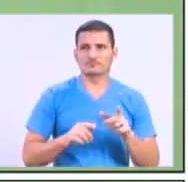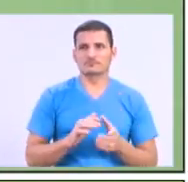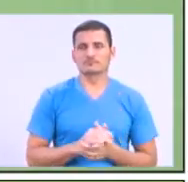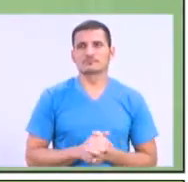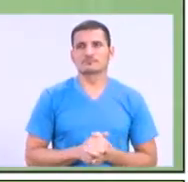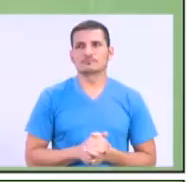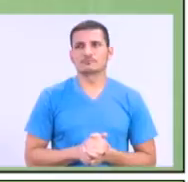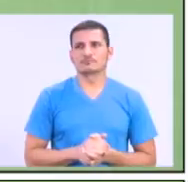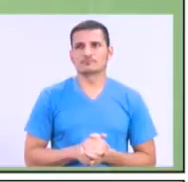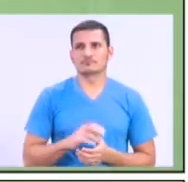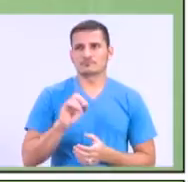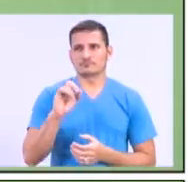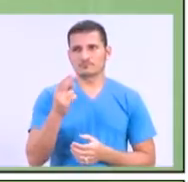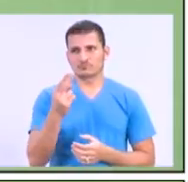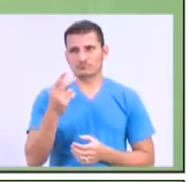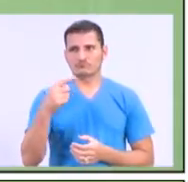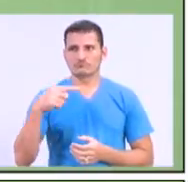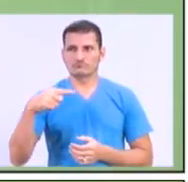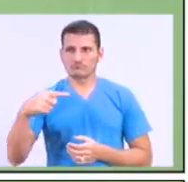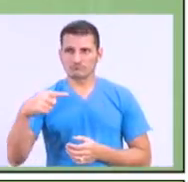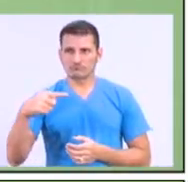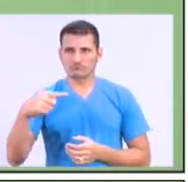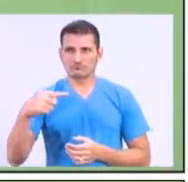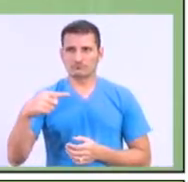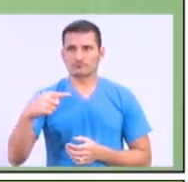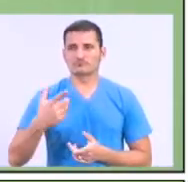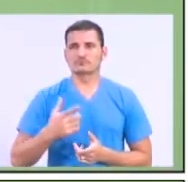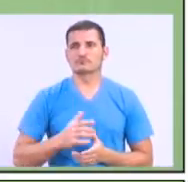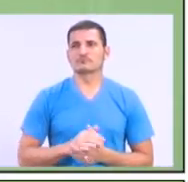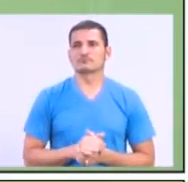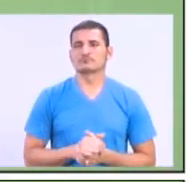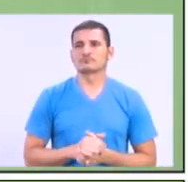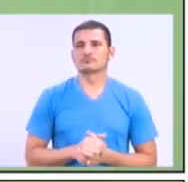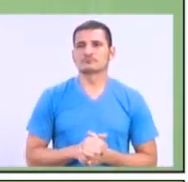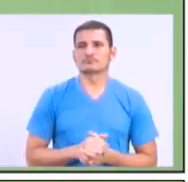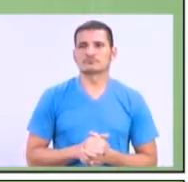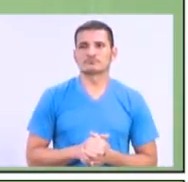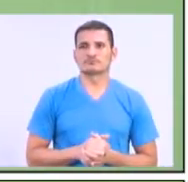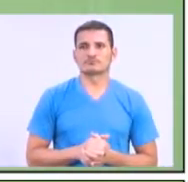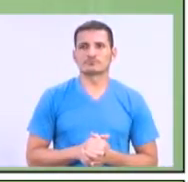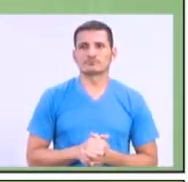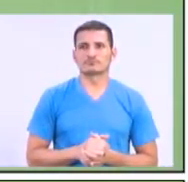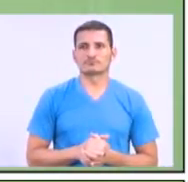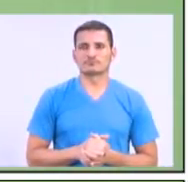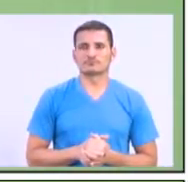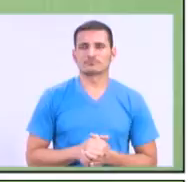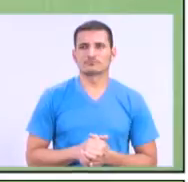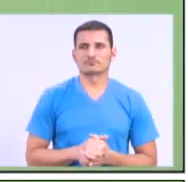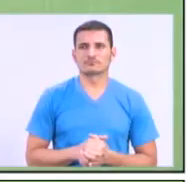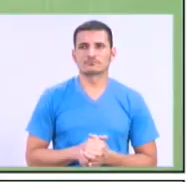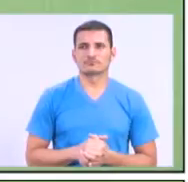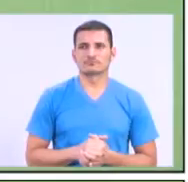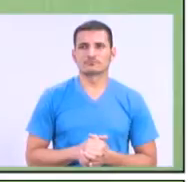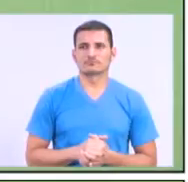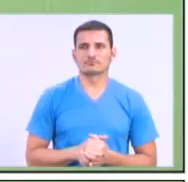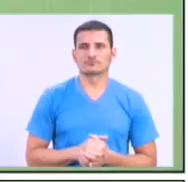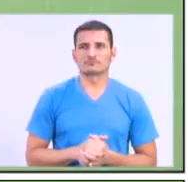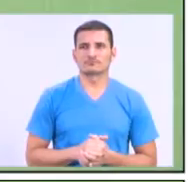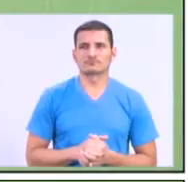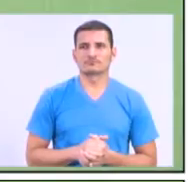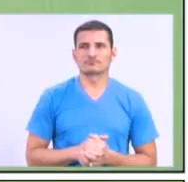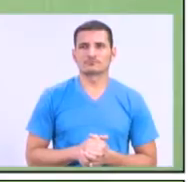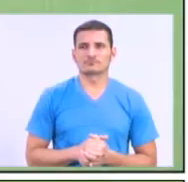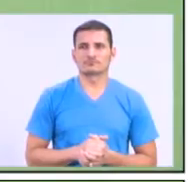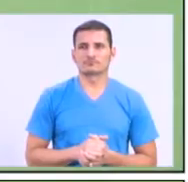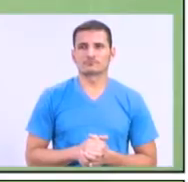ou underline, underscore, como preferirem chamar também, né? Não se inicia variável em